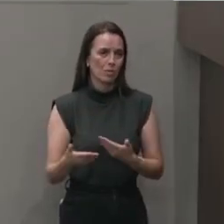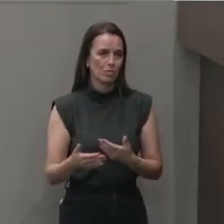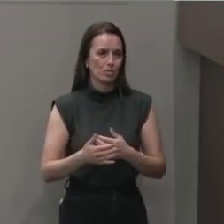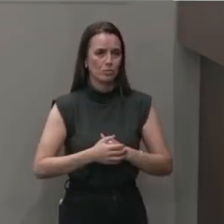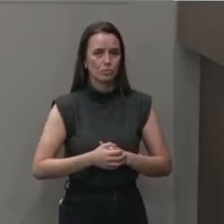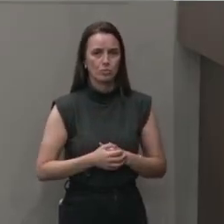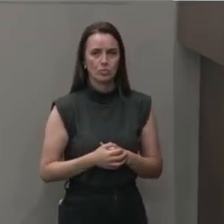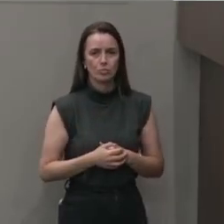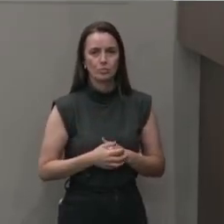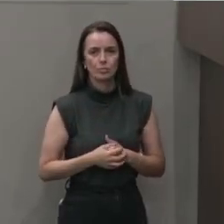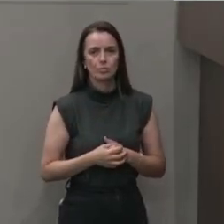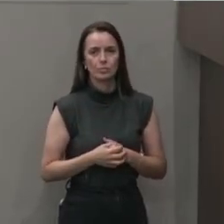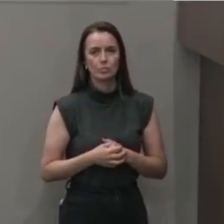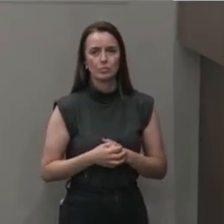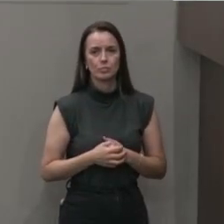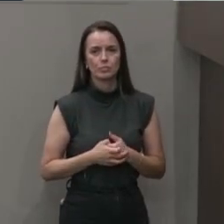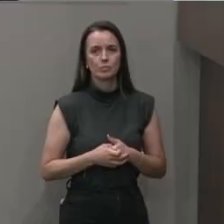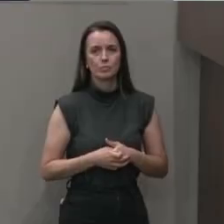Senhor presidente.